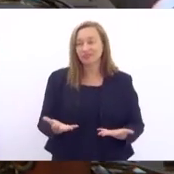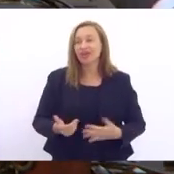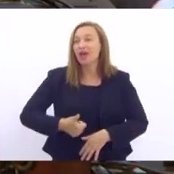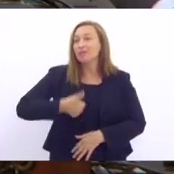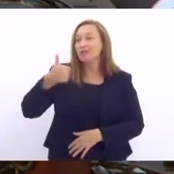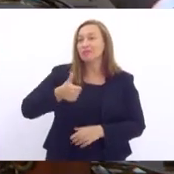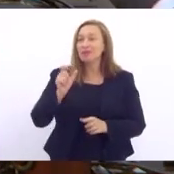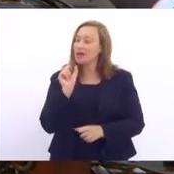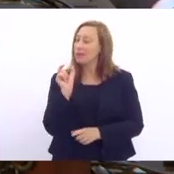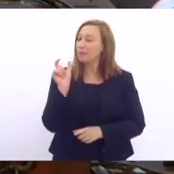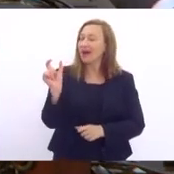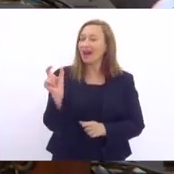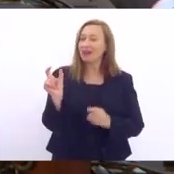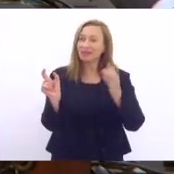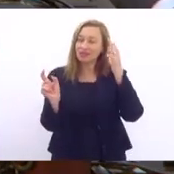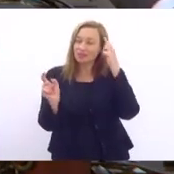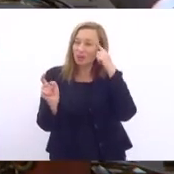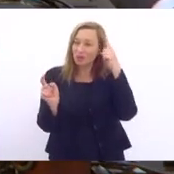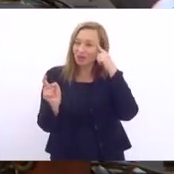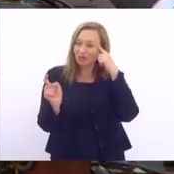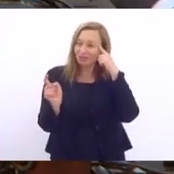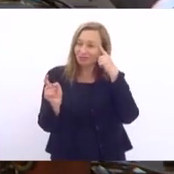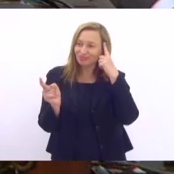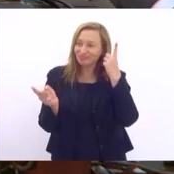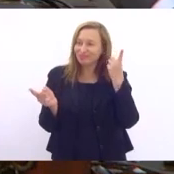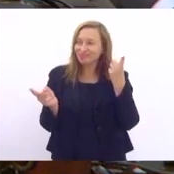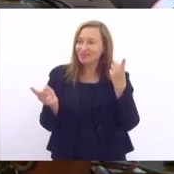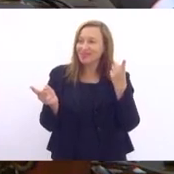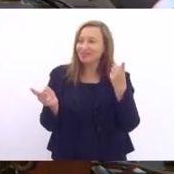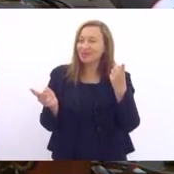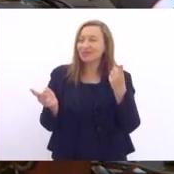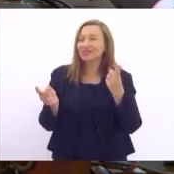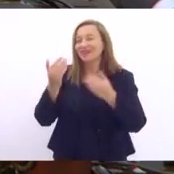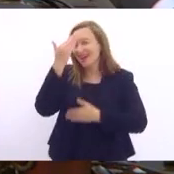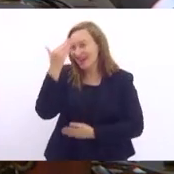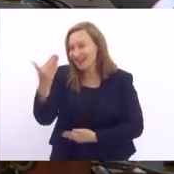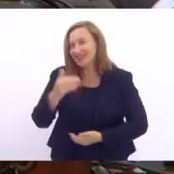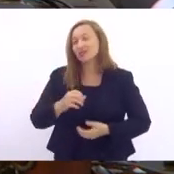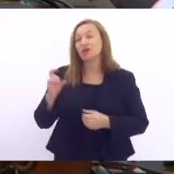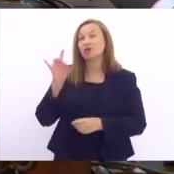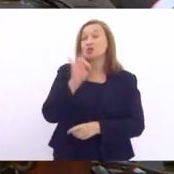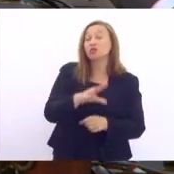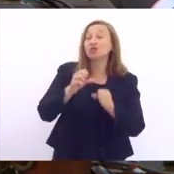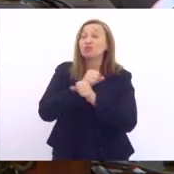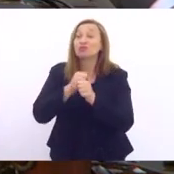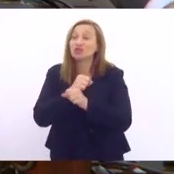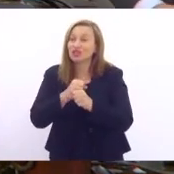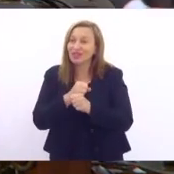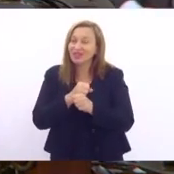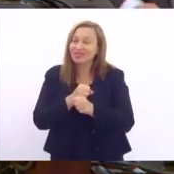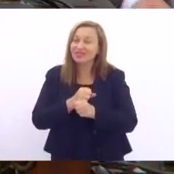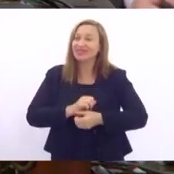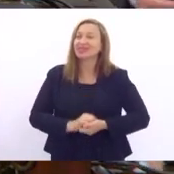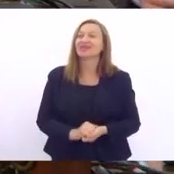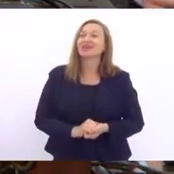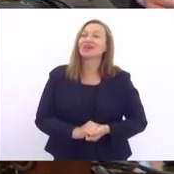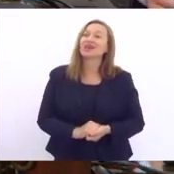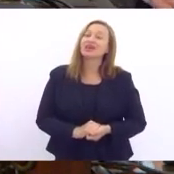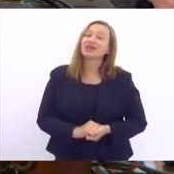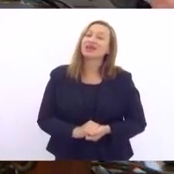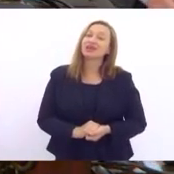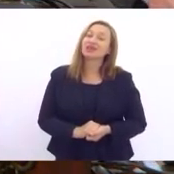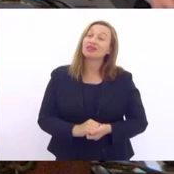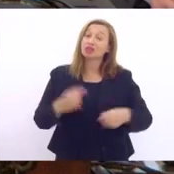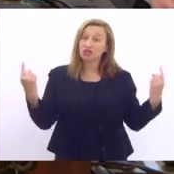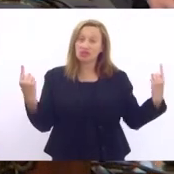gratidão. Nos últimos anos, de forma meteórica, eu fui alçado a grandes desafios,